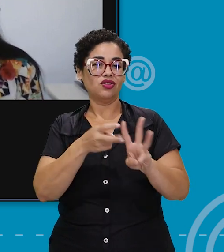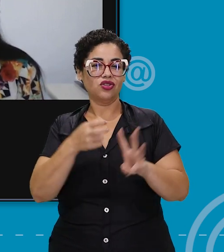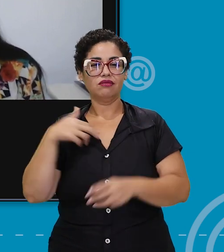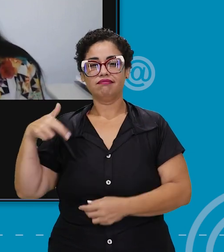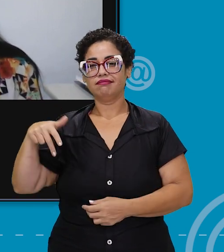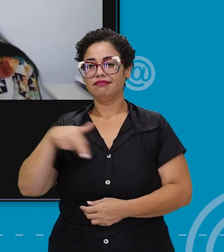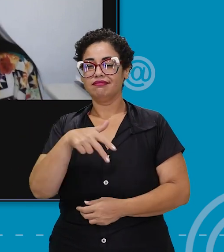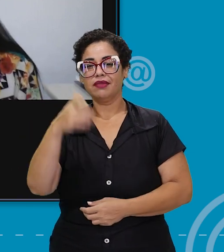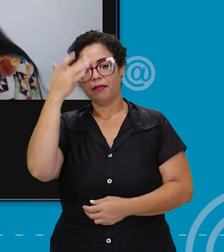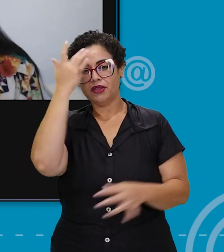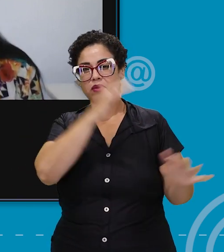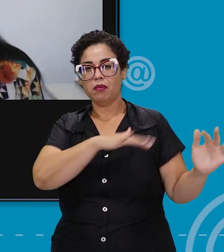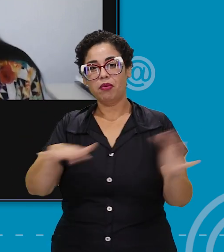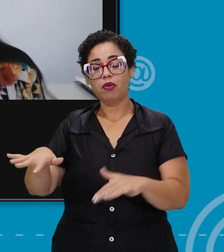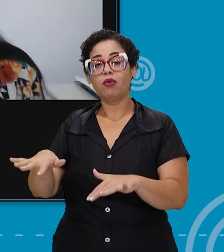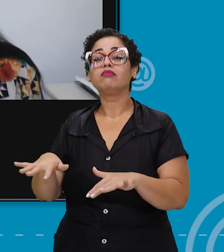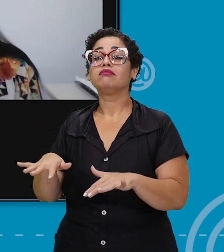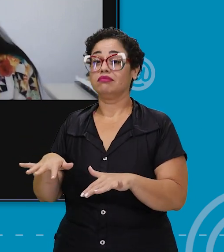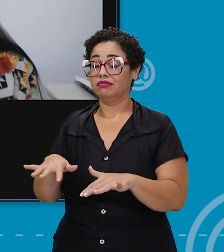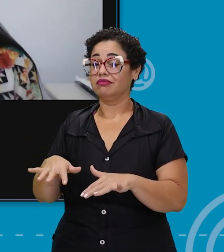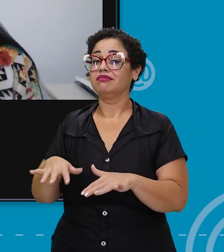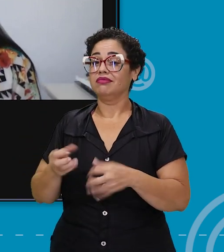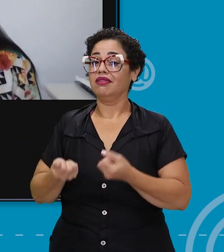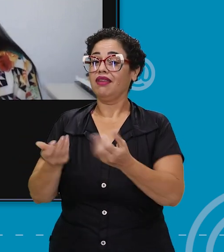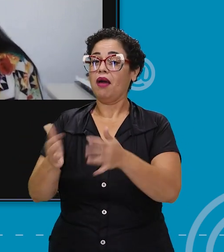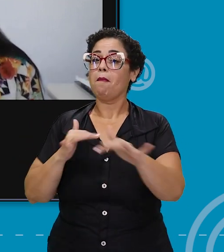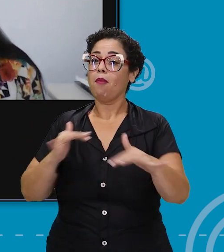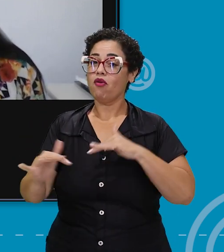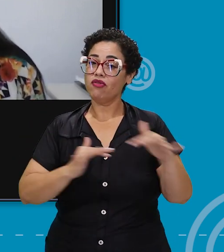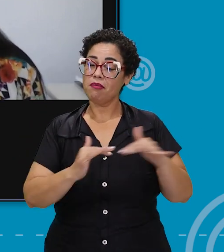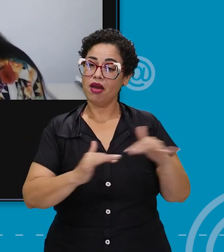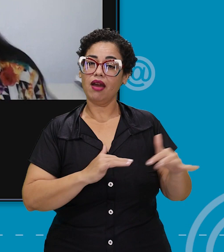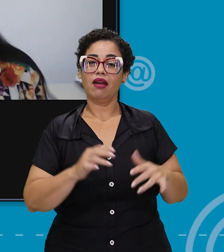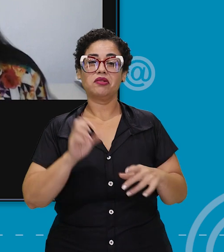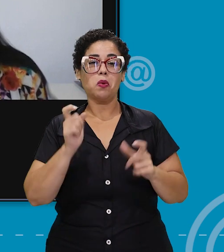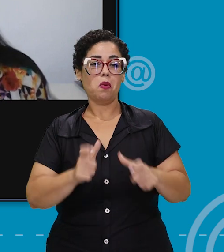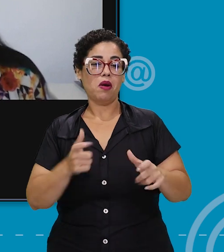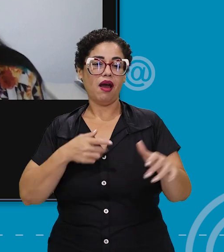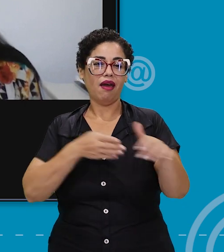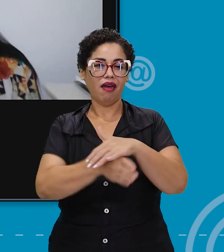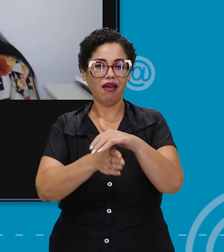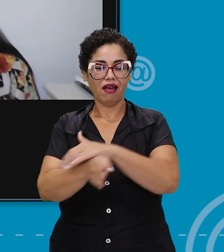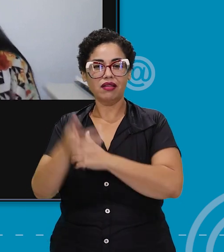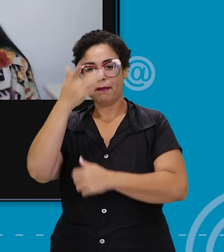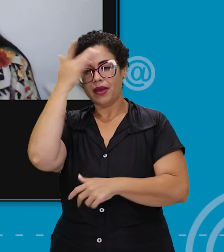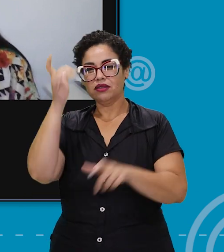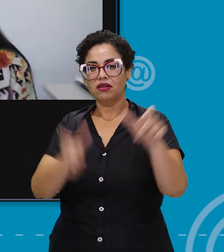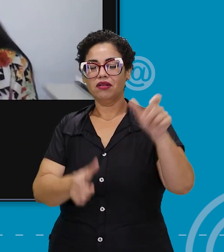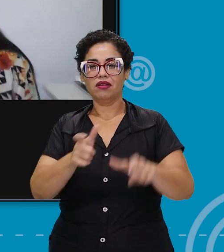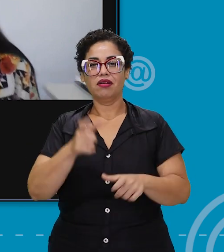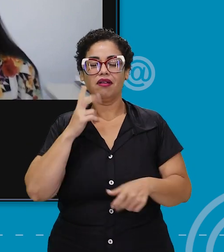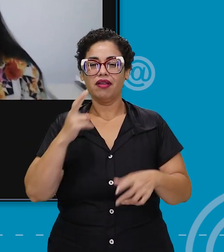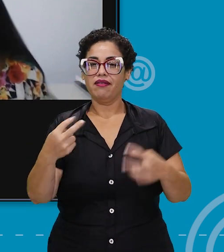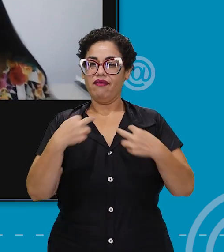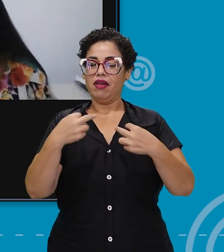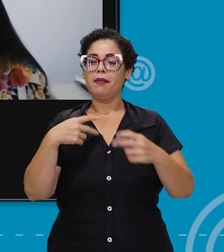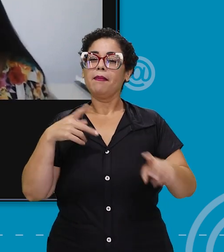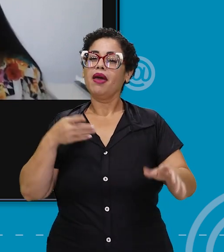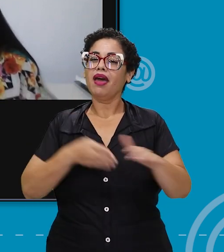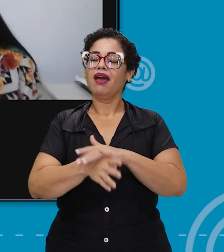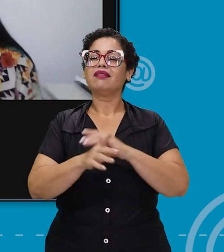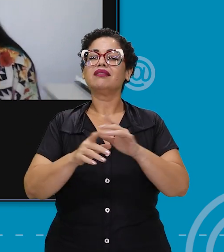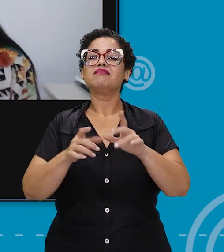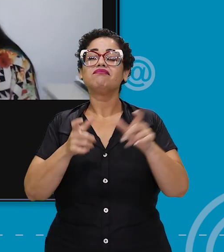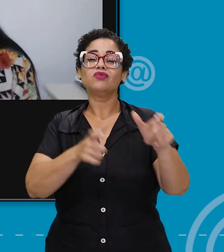gente passa, a gente movimenta as coisas. Com certeza, aonde a gente entra, as pessoas que estão lá, elas não saem as